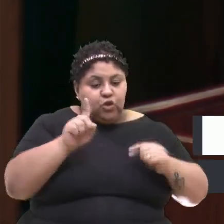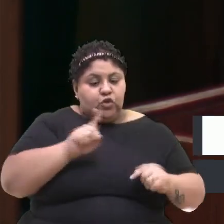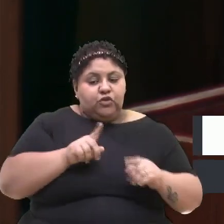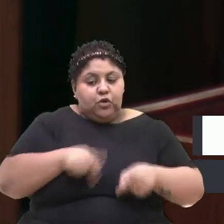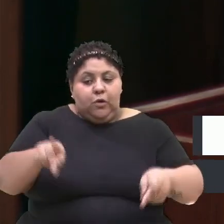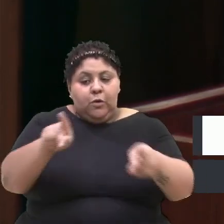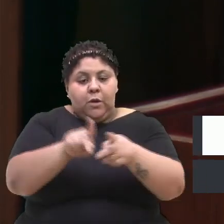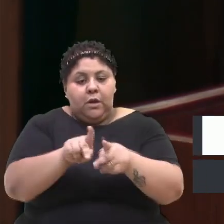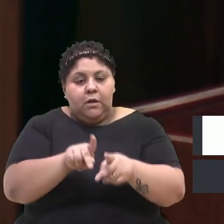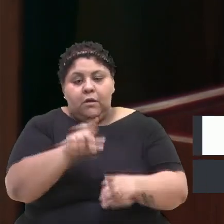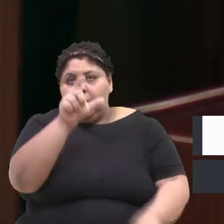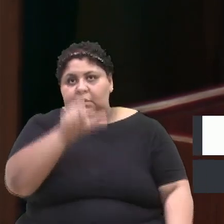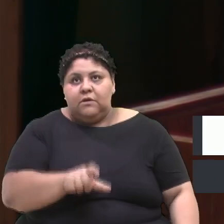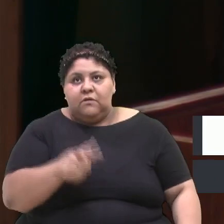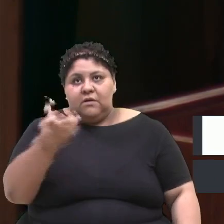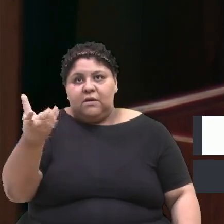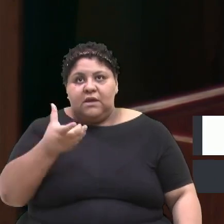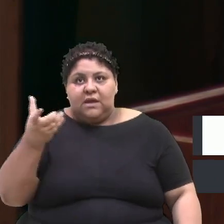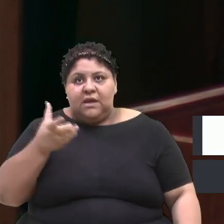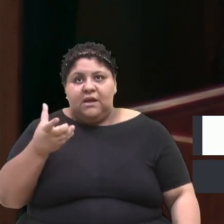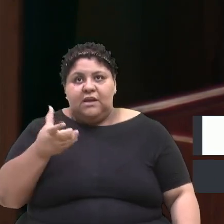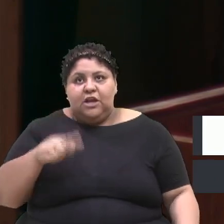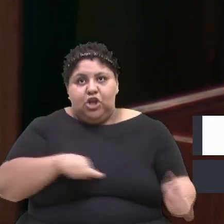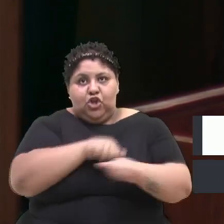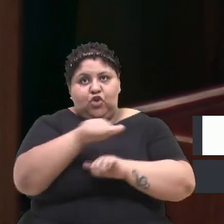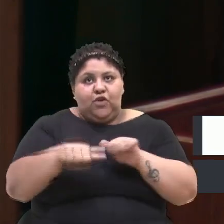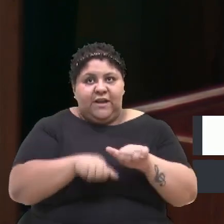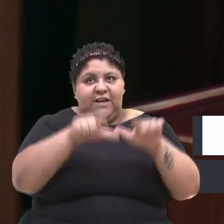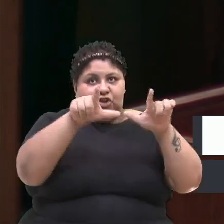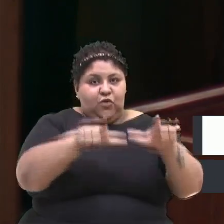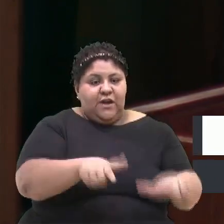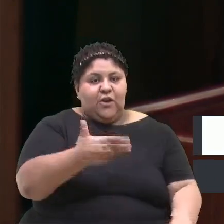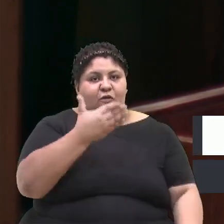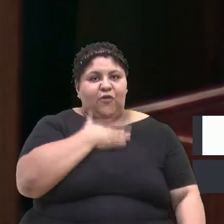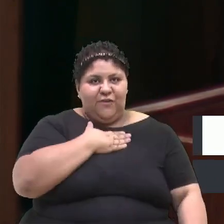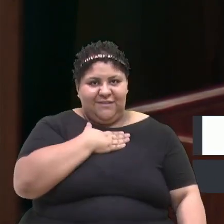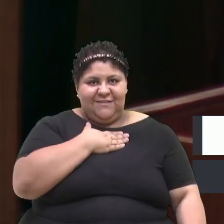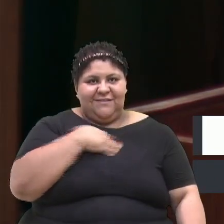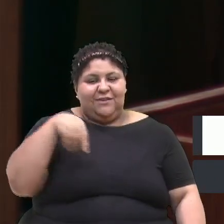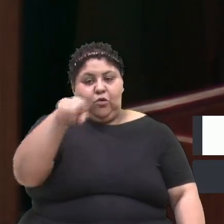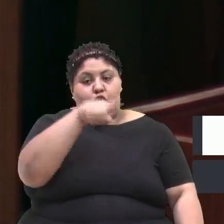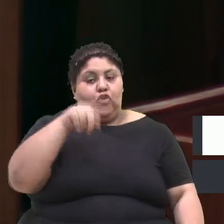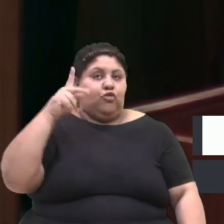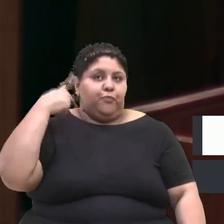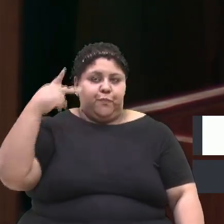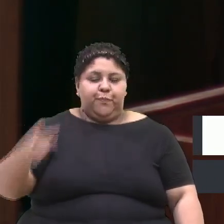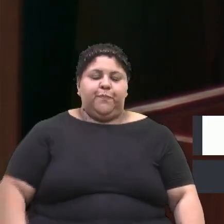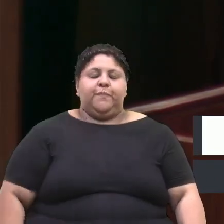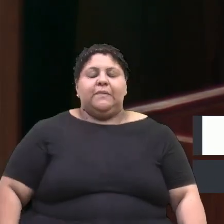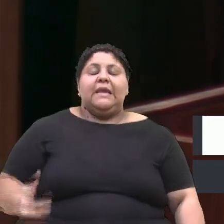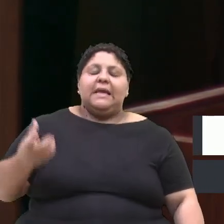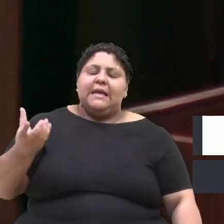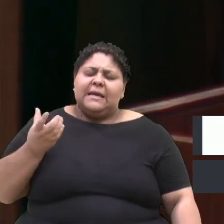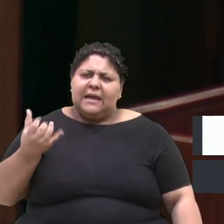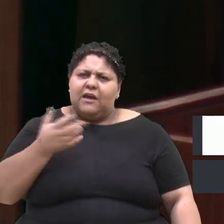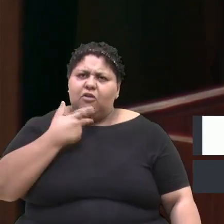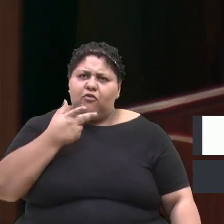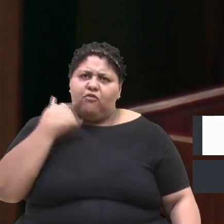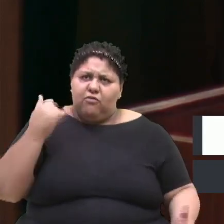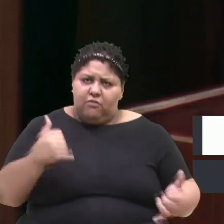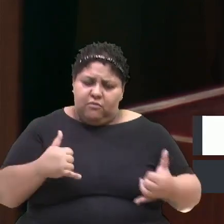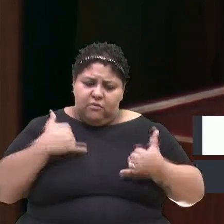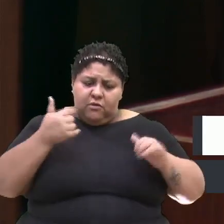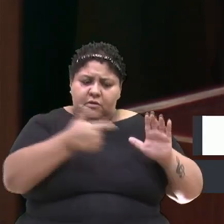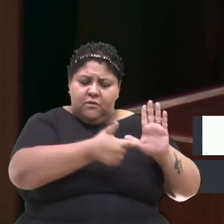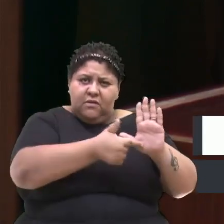que querem o nosso lugar. Então, gente, eu queria dizer, com muito orgulho, apresentar aqui,